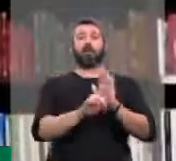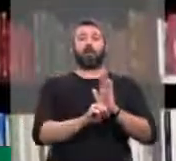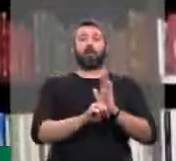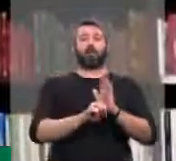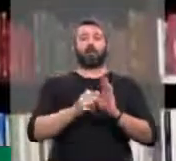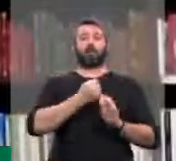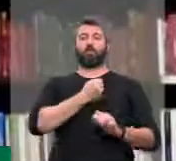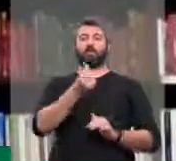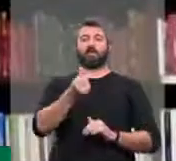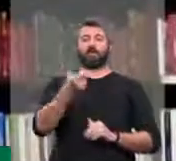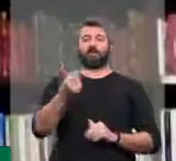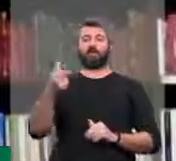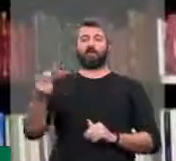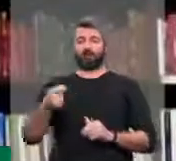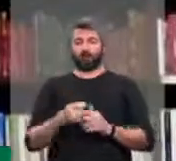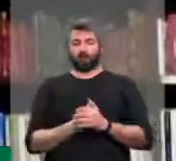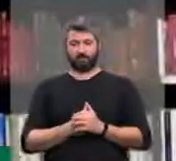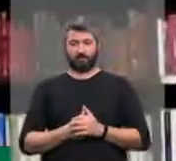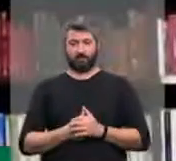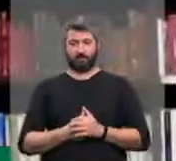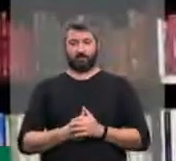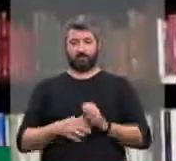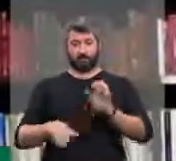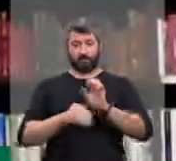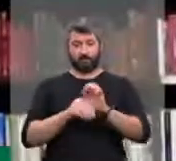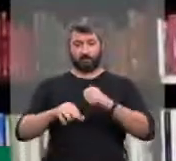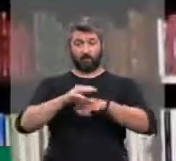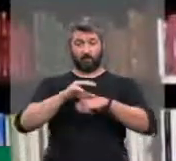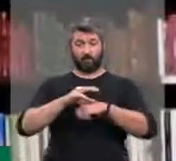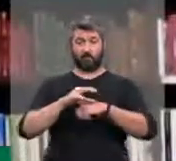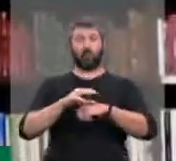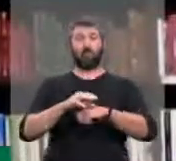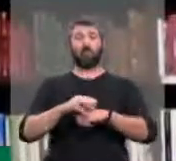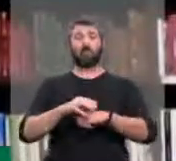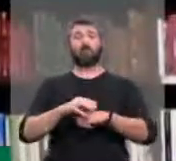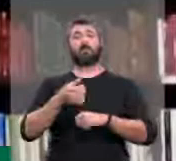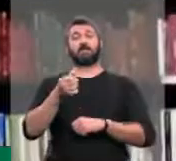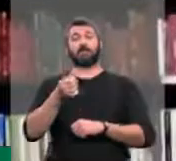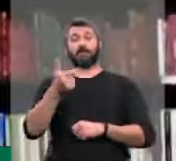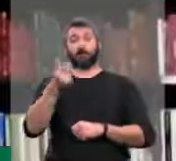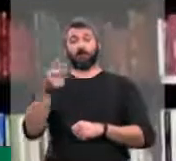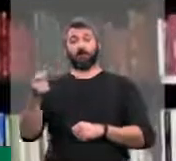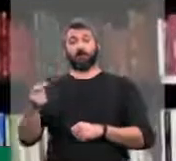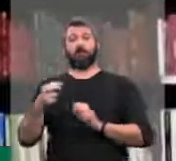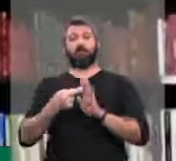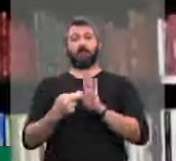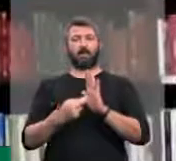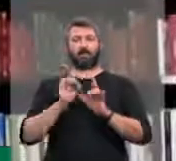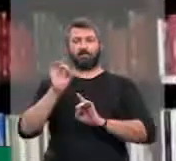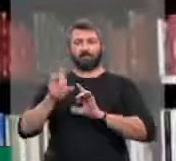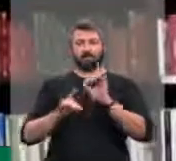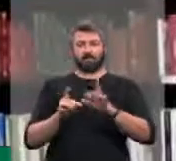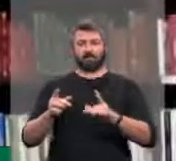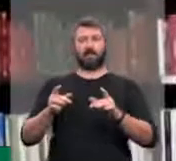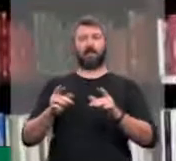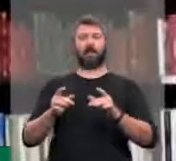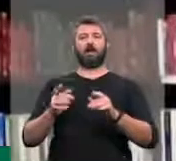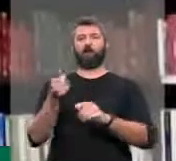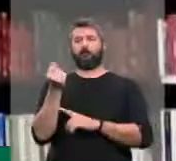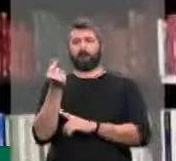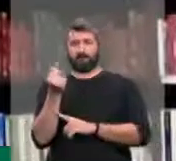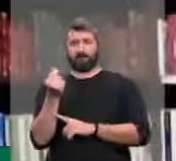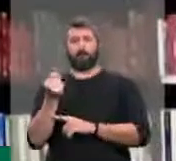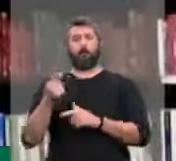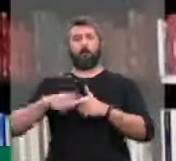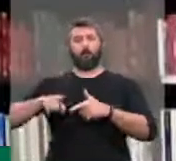2020. A Emenda Constitucional número 106 de 2020 institui regime extraordinário fiscal para enfrentamento de